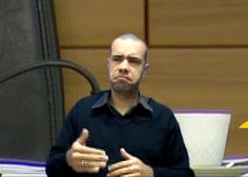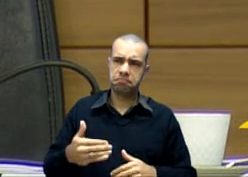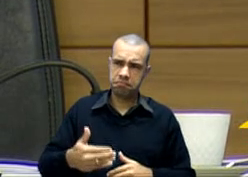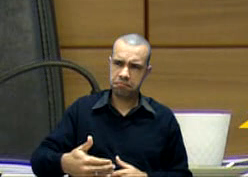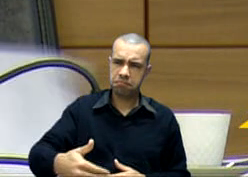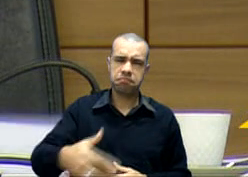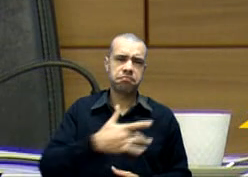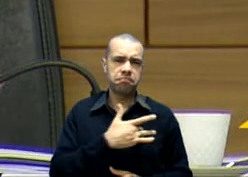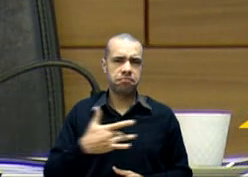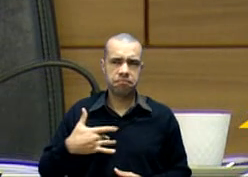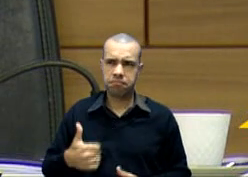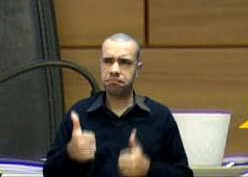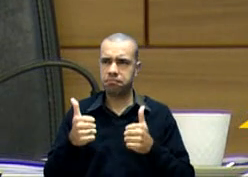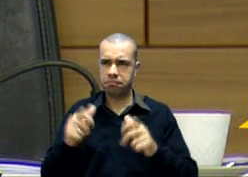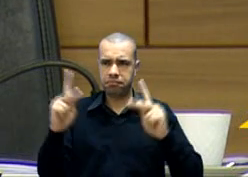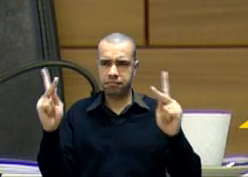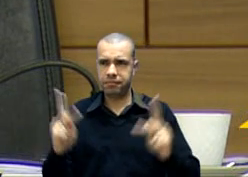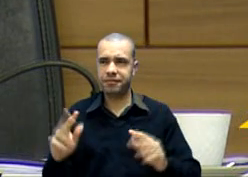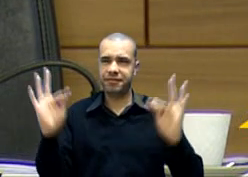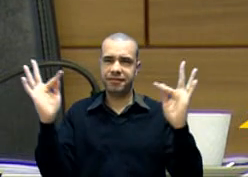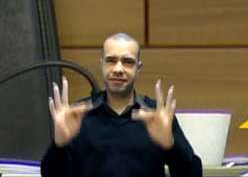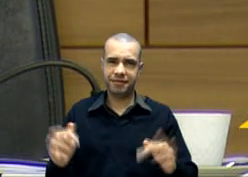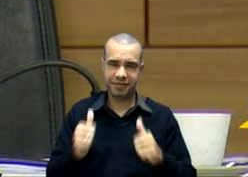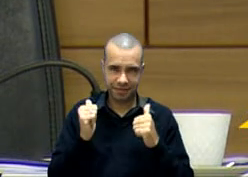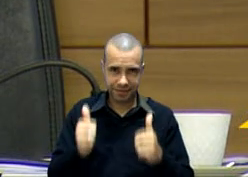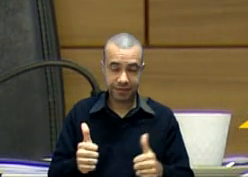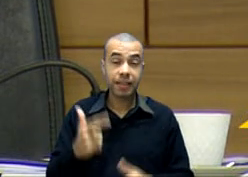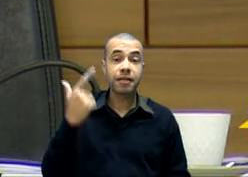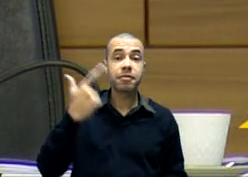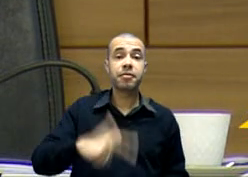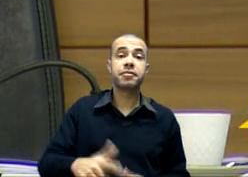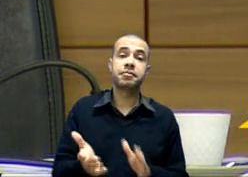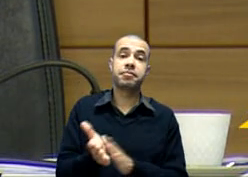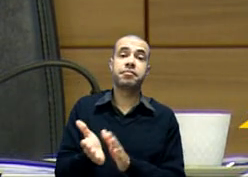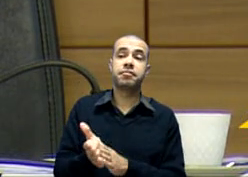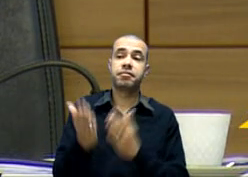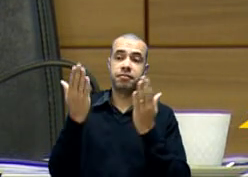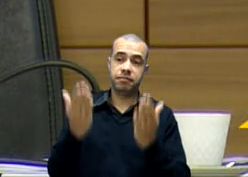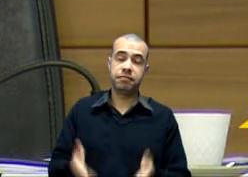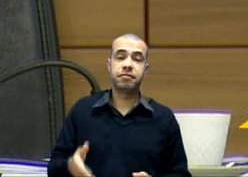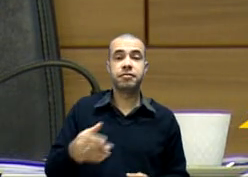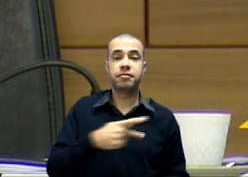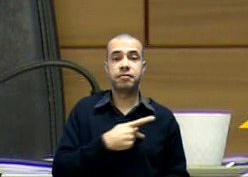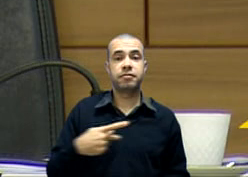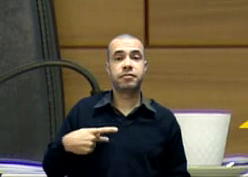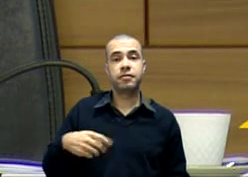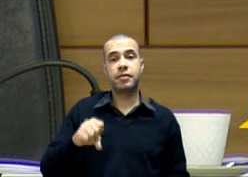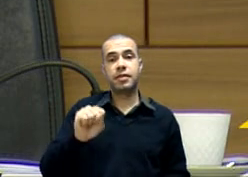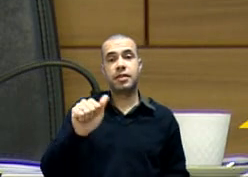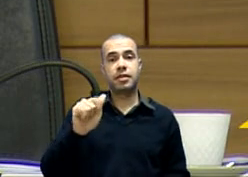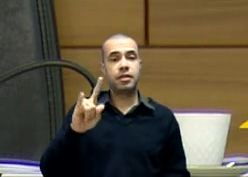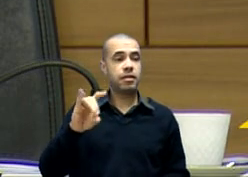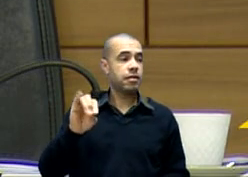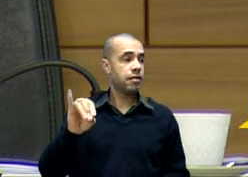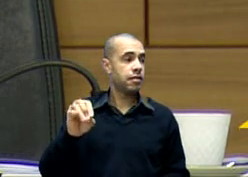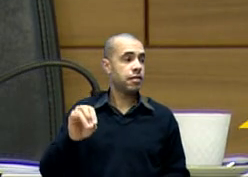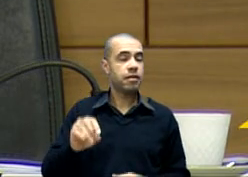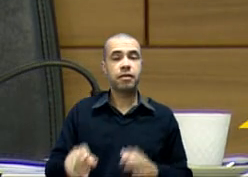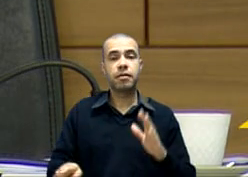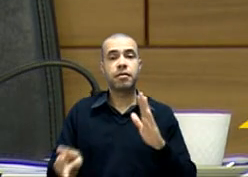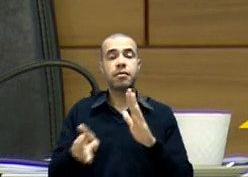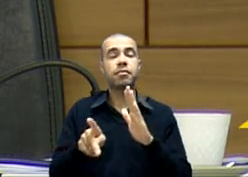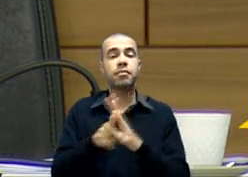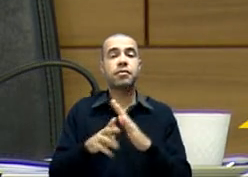muita paz e muita felicidade. Também registrar um parabéns ao pastor Sadi, da Igreja Brasil para Cristo. É uma